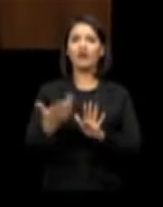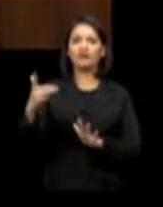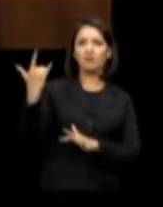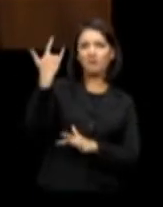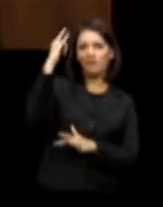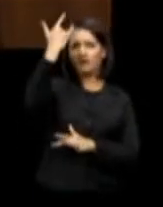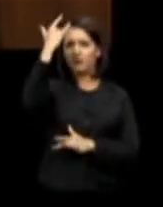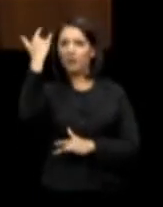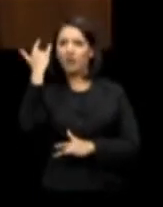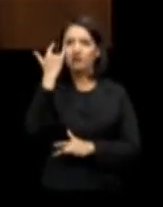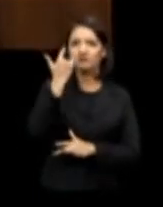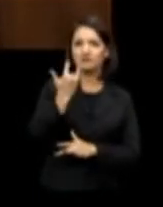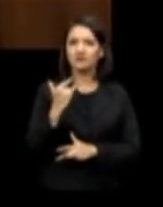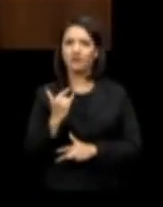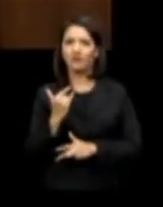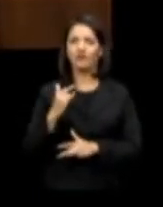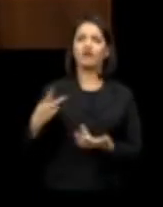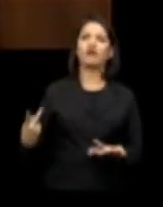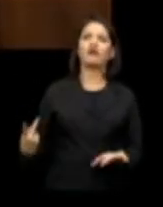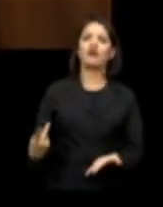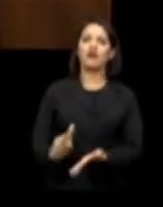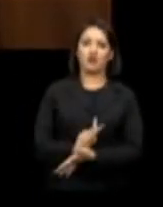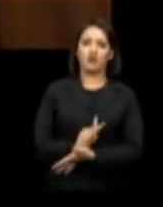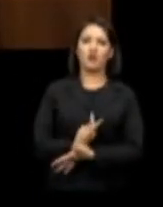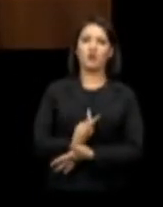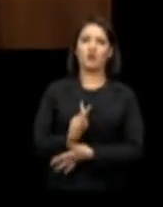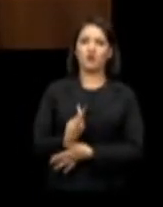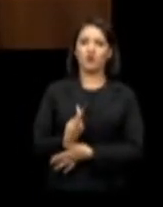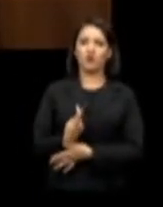manipulações guiadas com